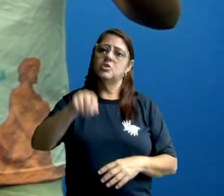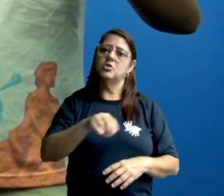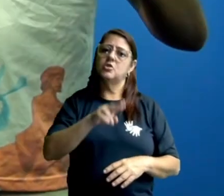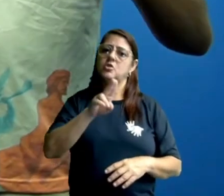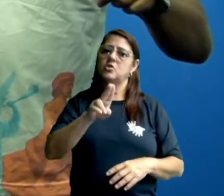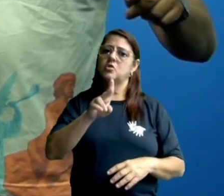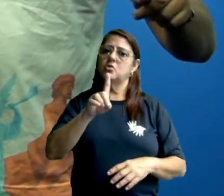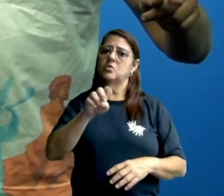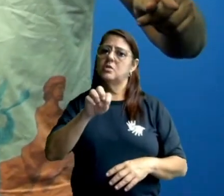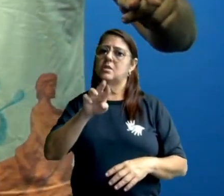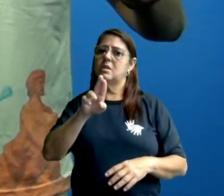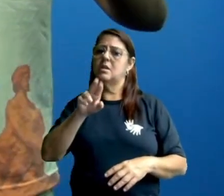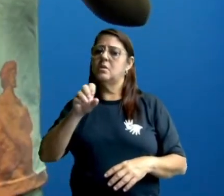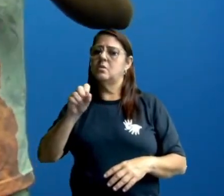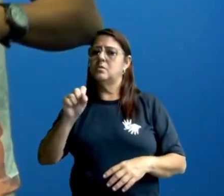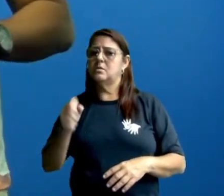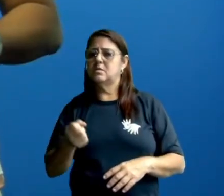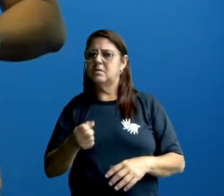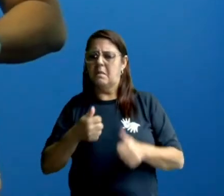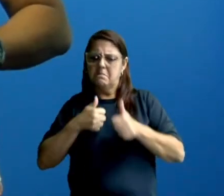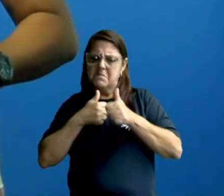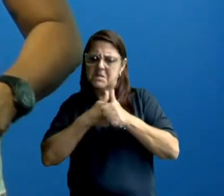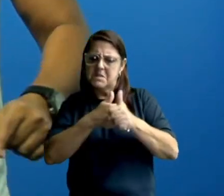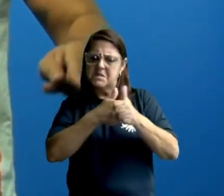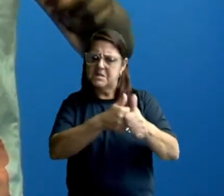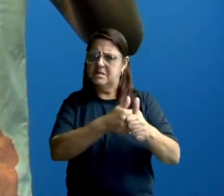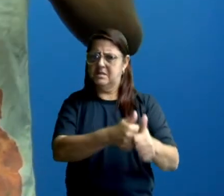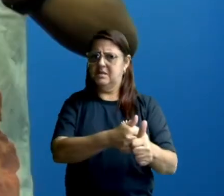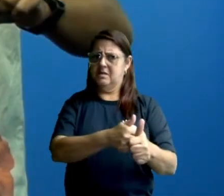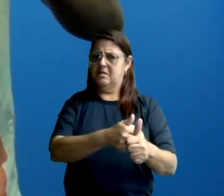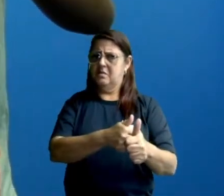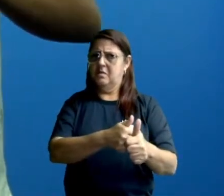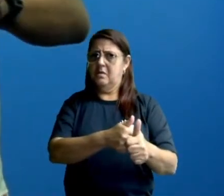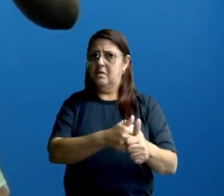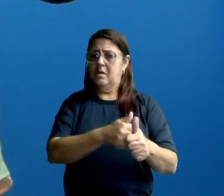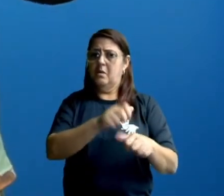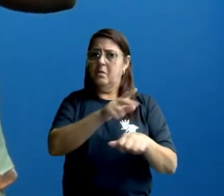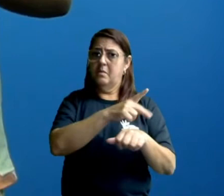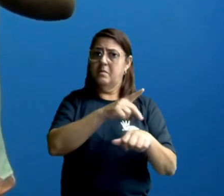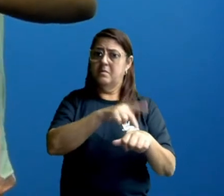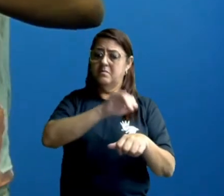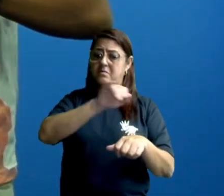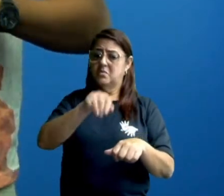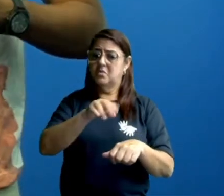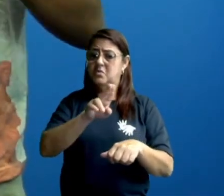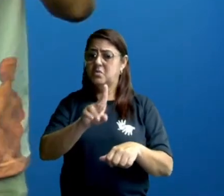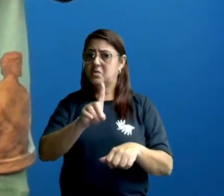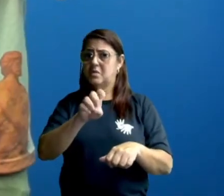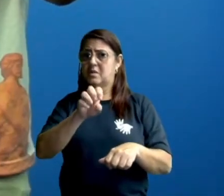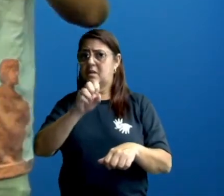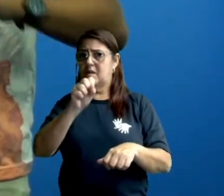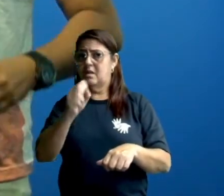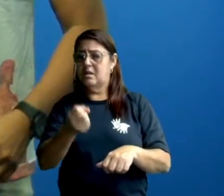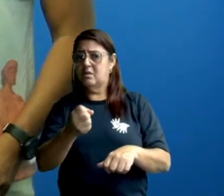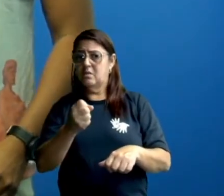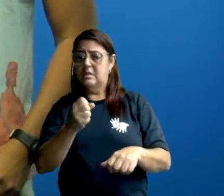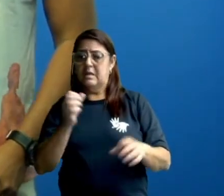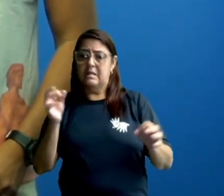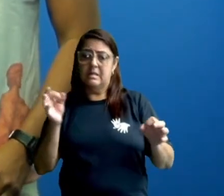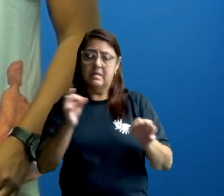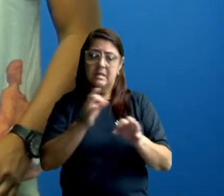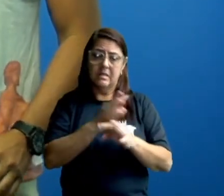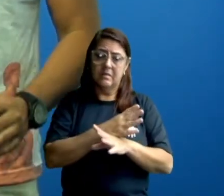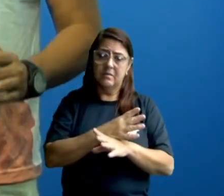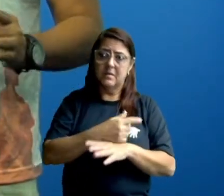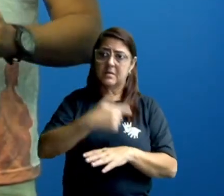Essa perseguição aos judeus vai criar, posteriormente, no fim da Segunda Guerra Mundial, uma